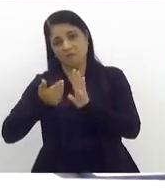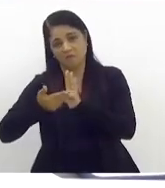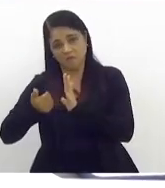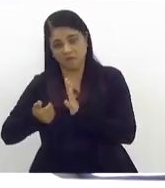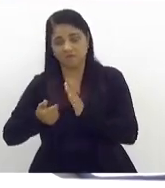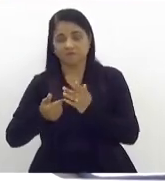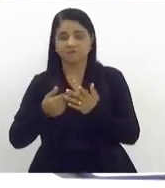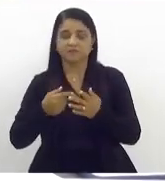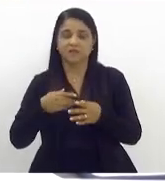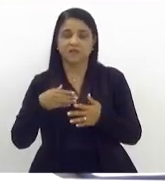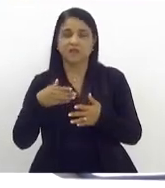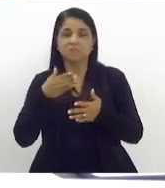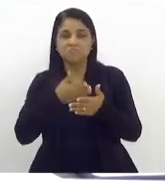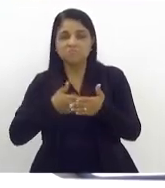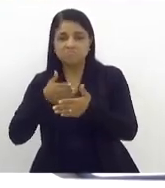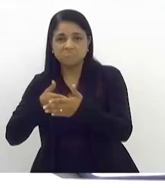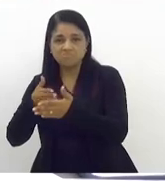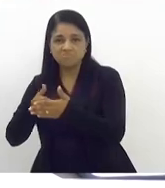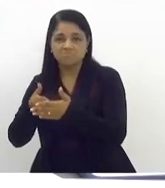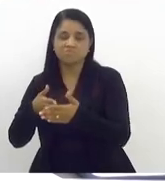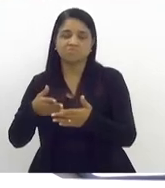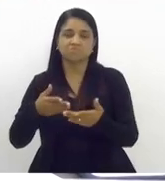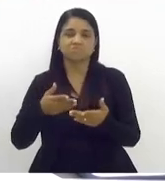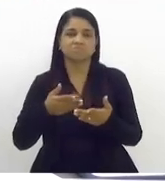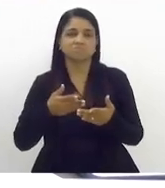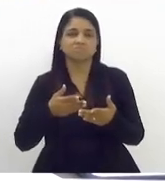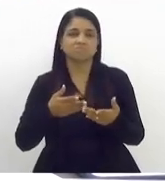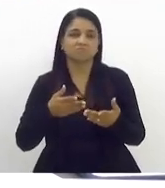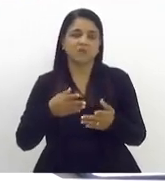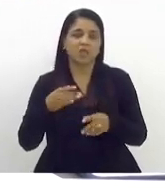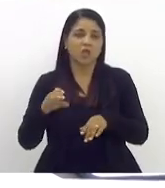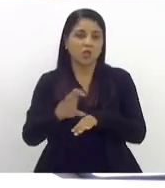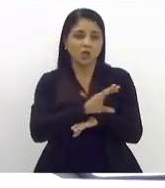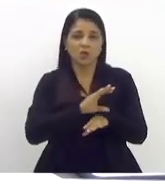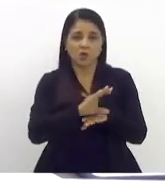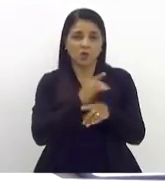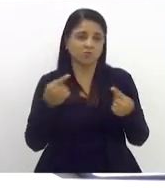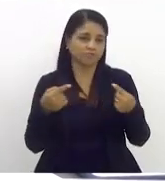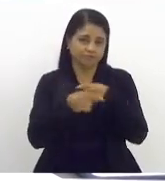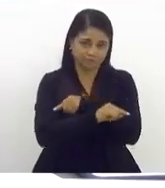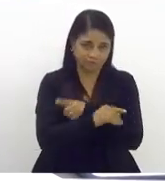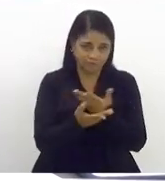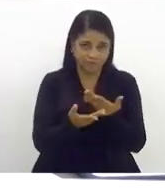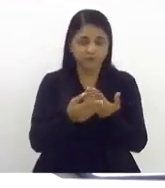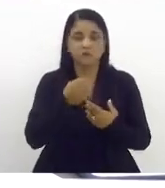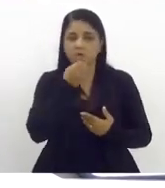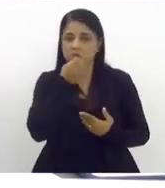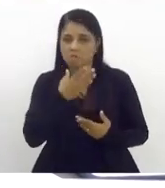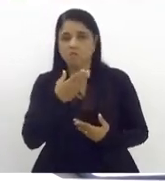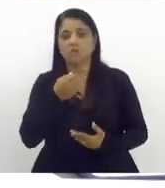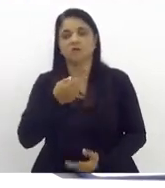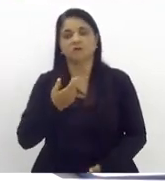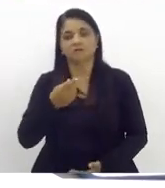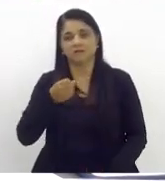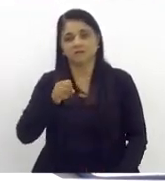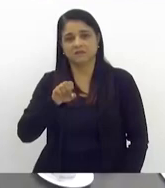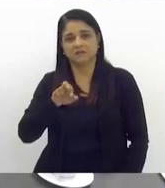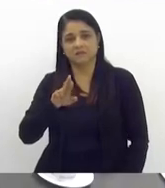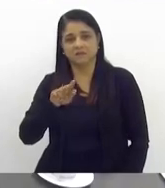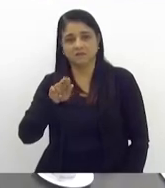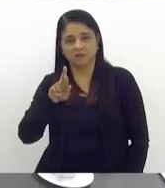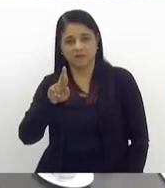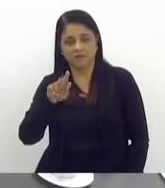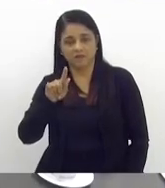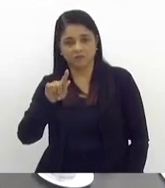impedir essa situação, que, além de tudo, é flagrantemente inconstitucional. Boa medida, doutor Serginho. Deputado Luiz Paulo.